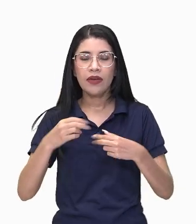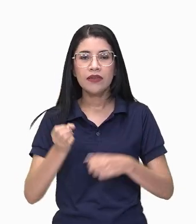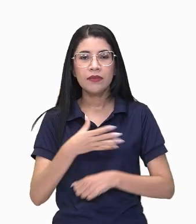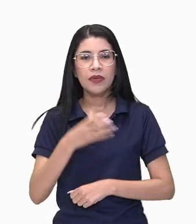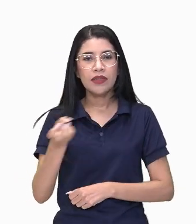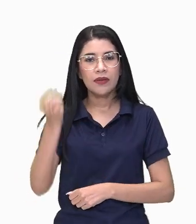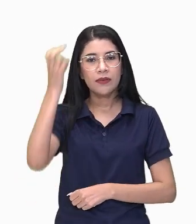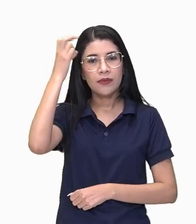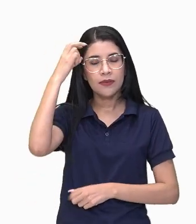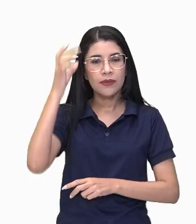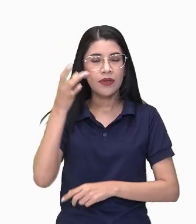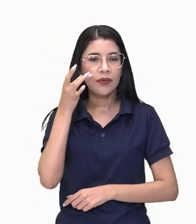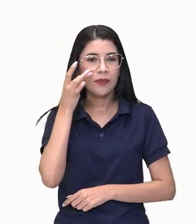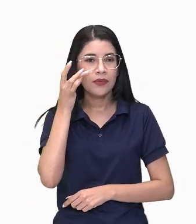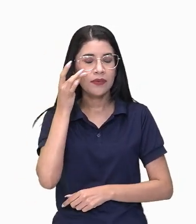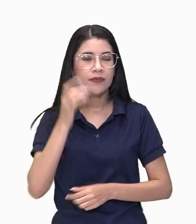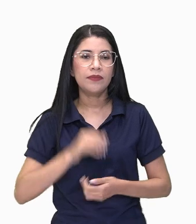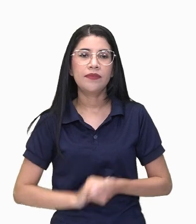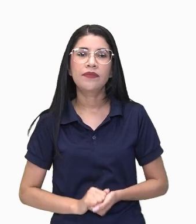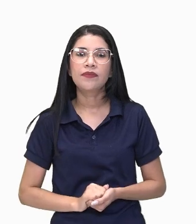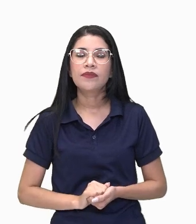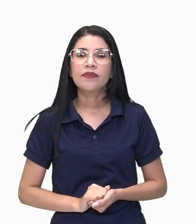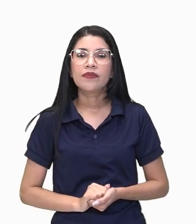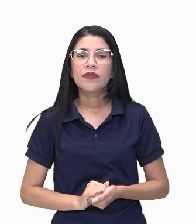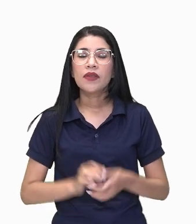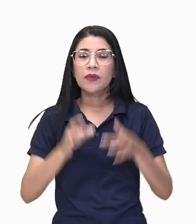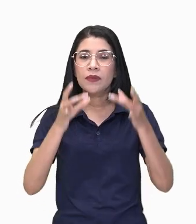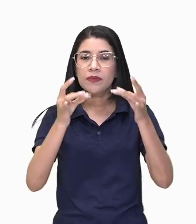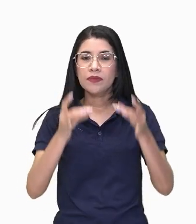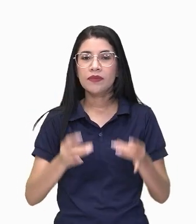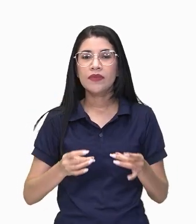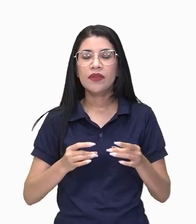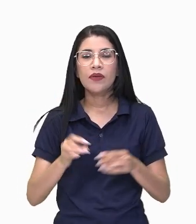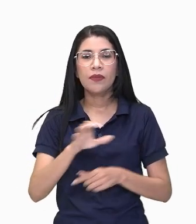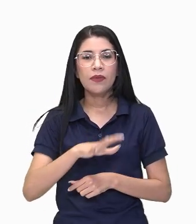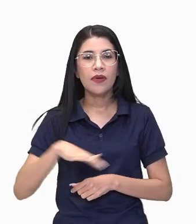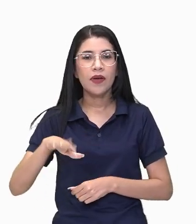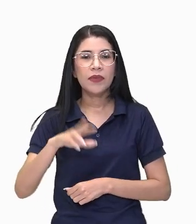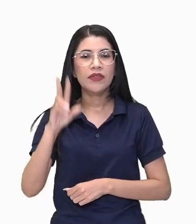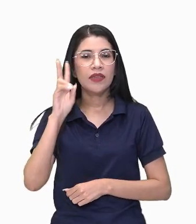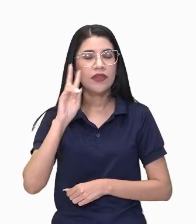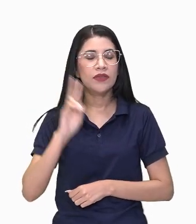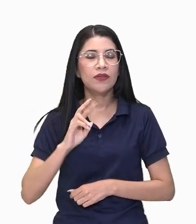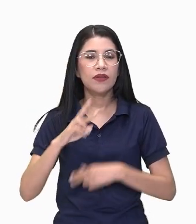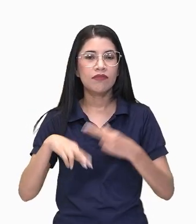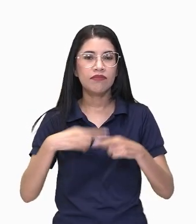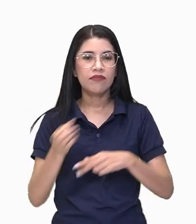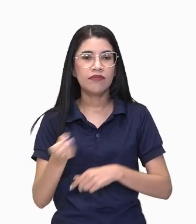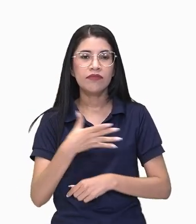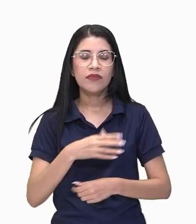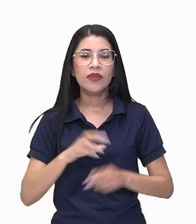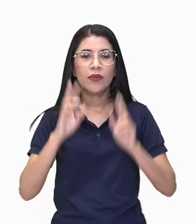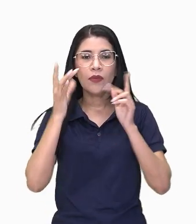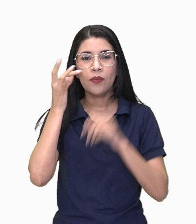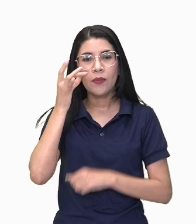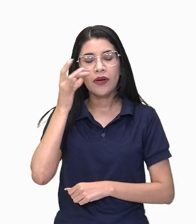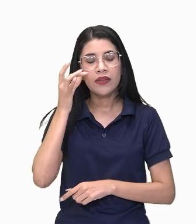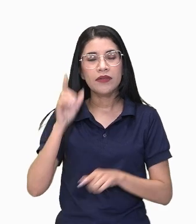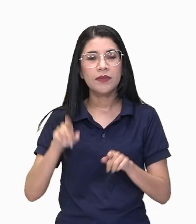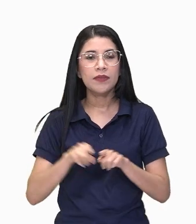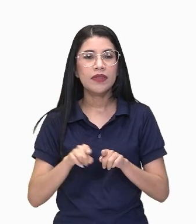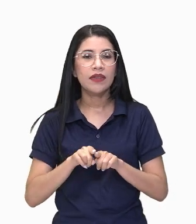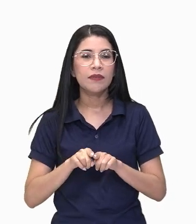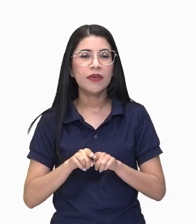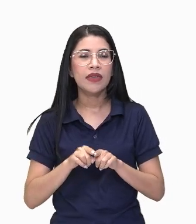renascimento cultural e humanismo. Detalhamento, o ambiente histórico do Renascimento, o humanismo